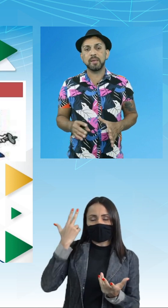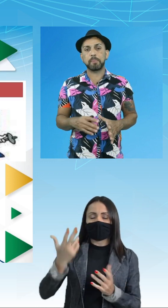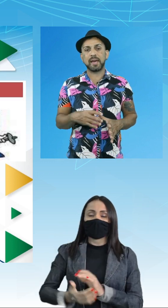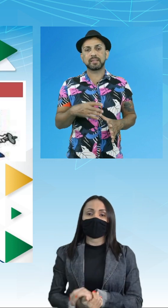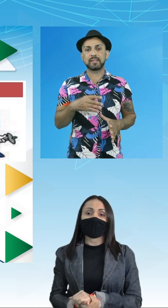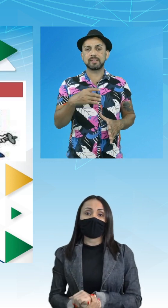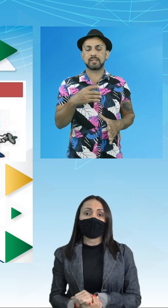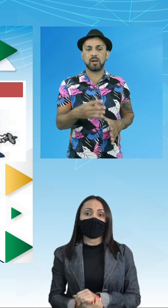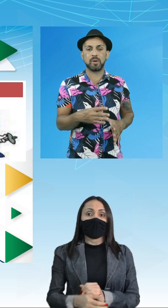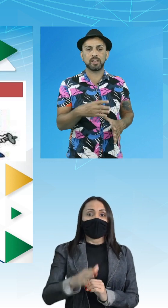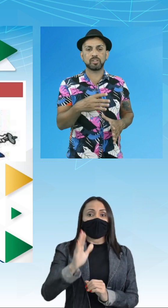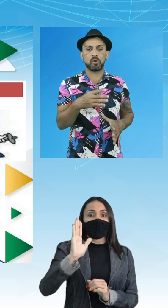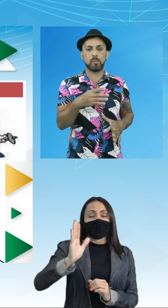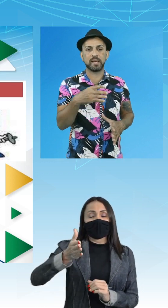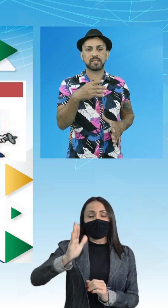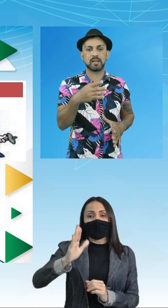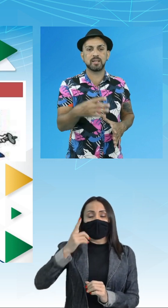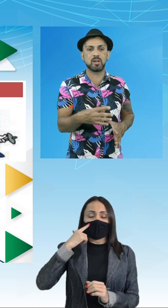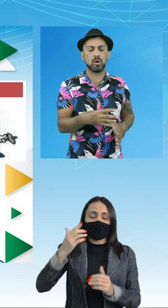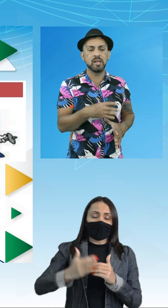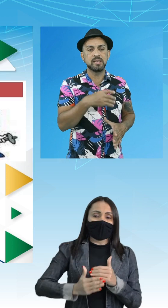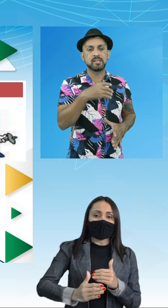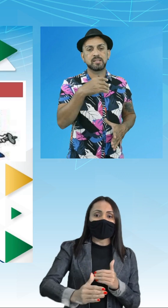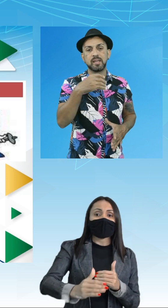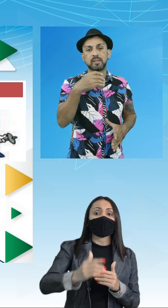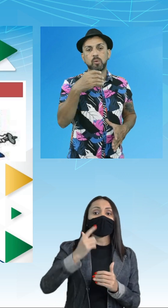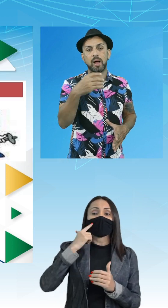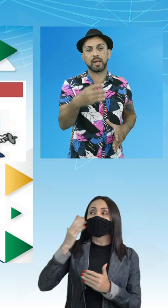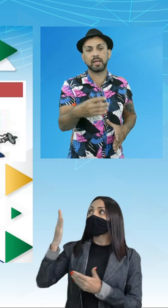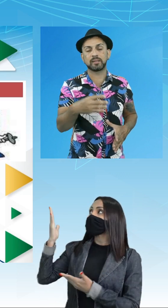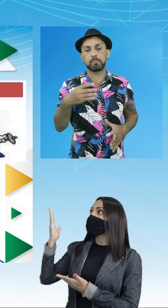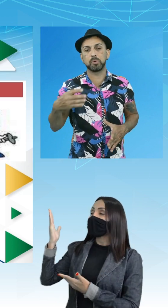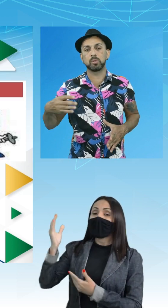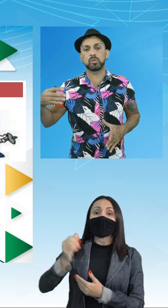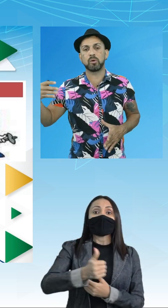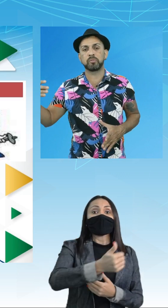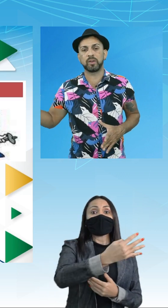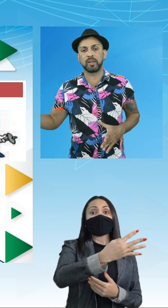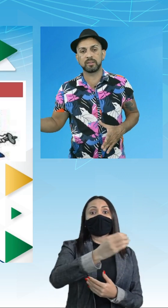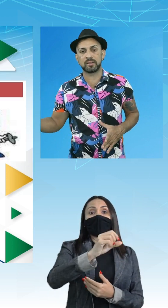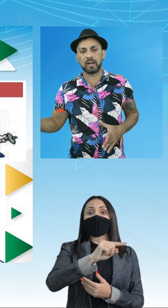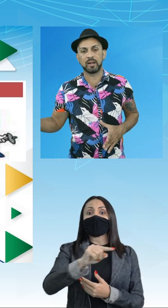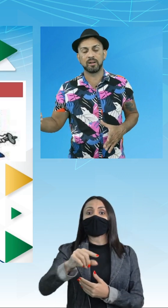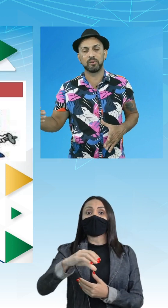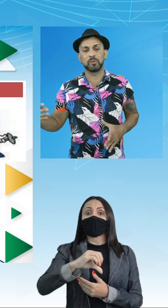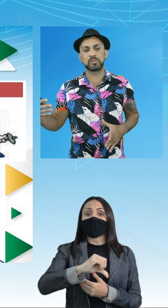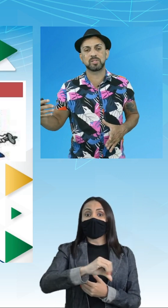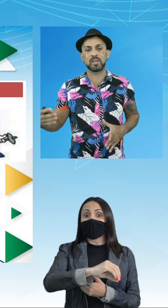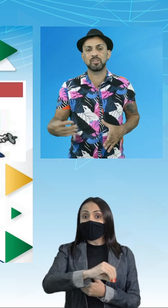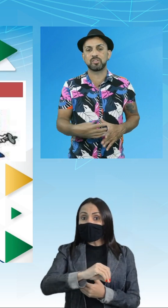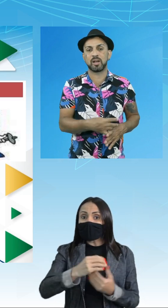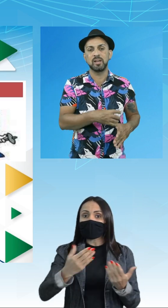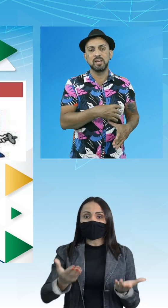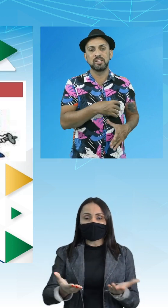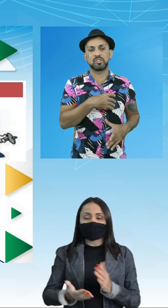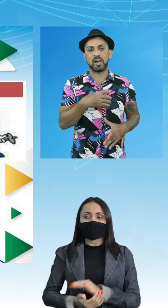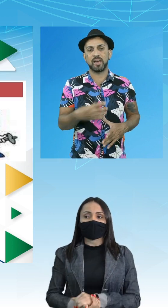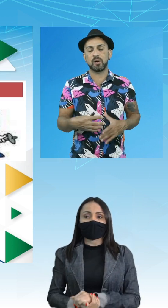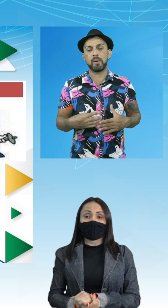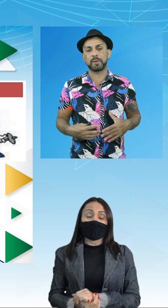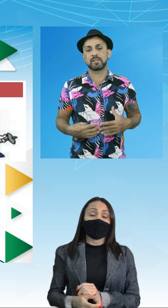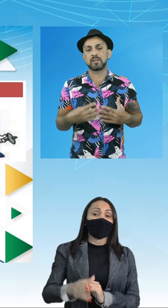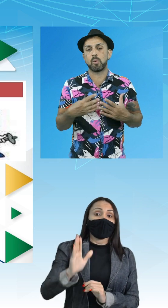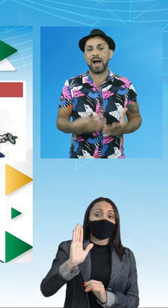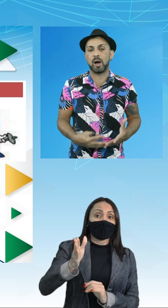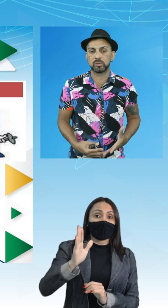Já a hipertensão, ela já começa ali, 140 por 90, ou seja, já é